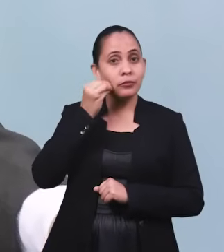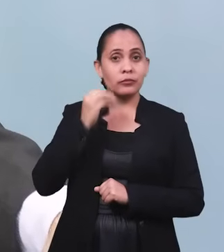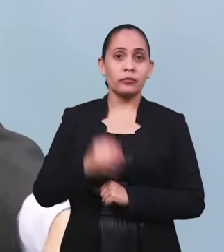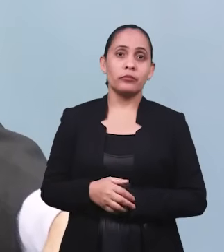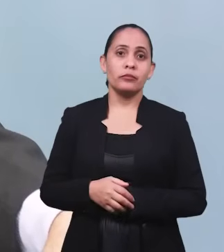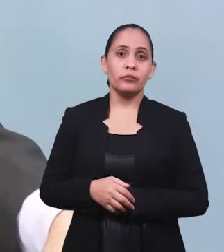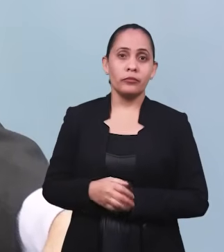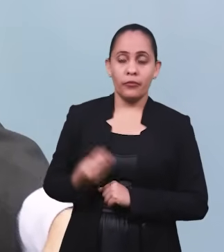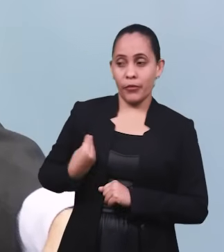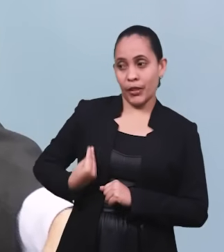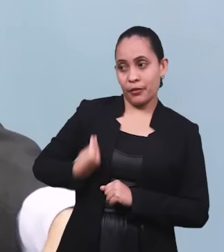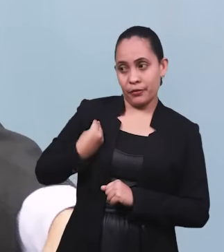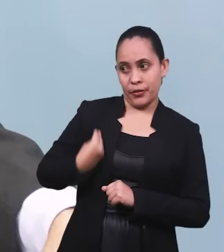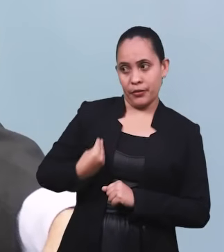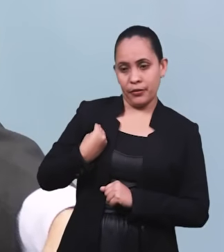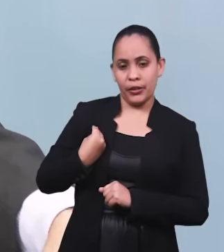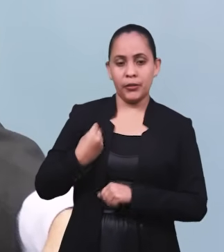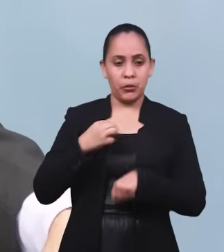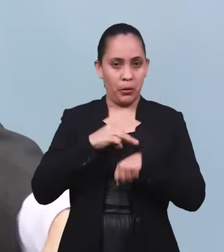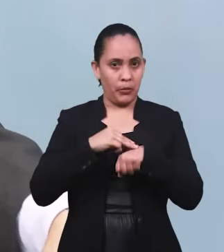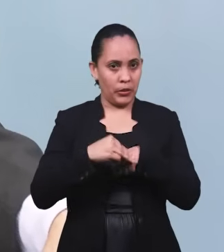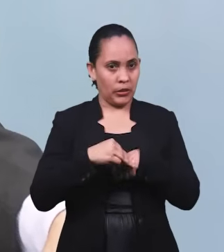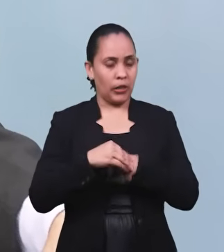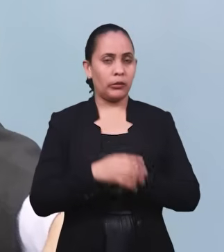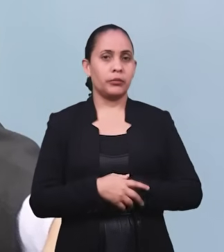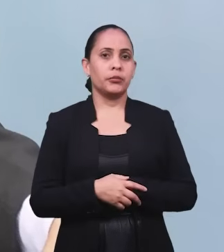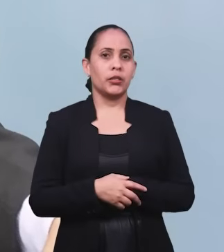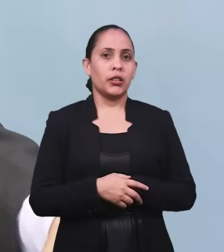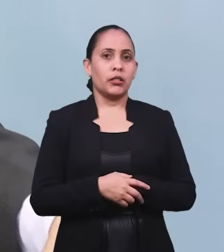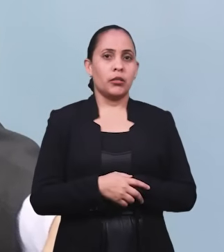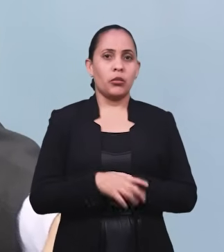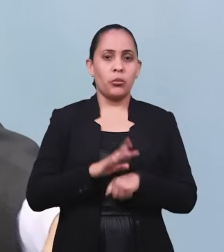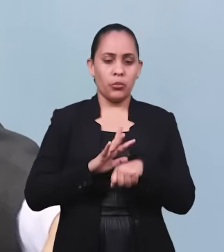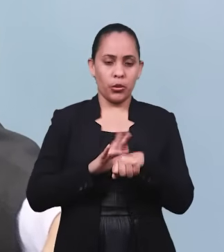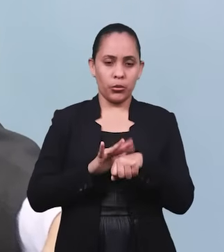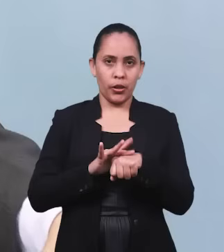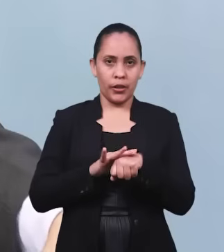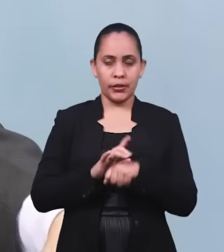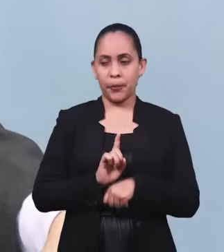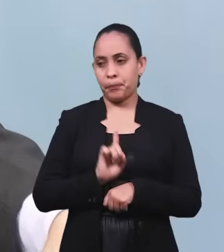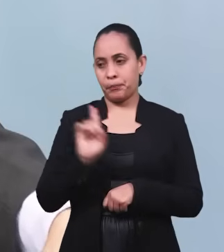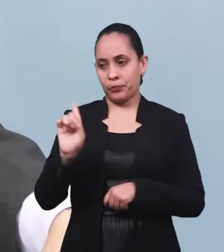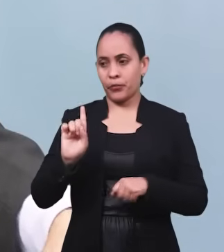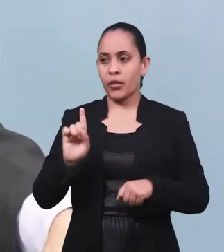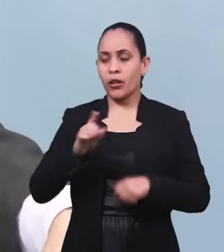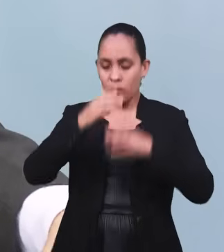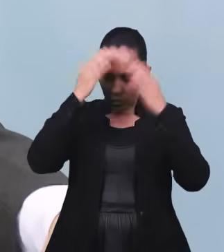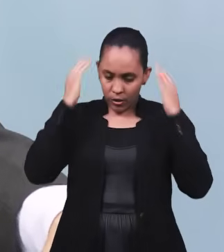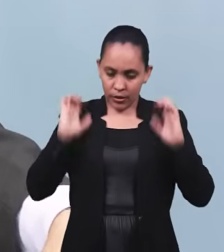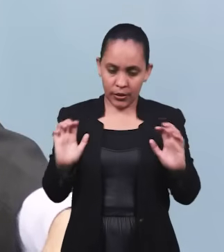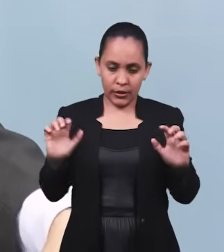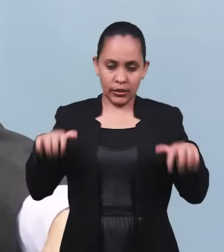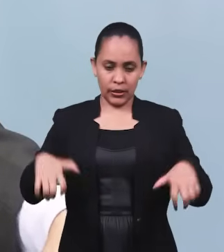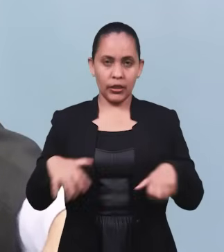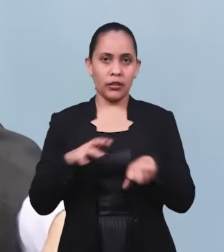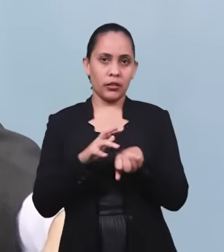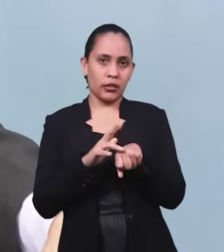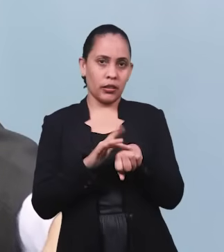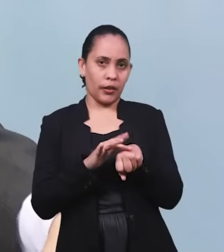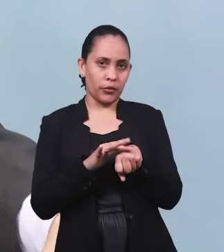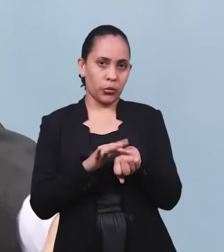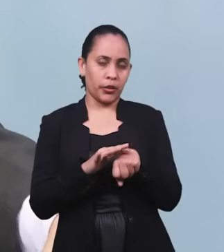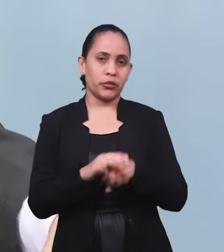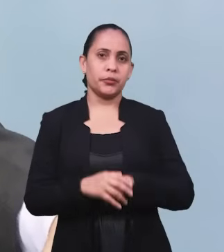eu vivi no meu ministério, de uma enfermidade também, porque o rei Ezequias, ele estava doente, né? Ele